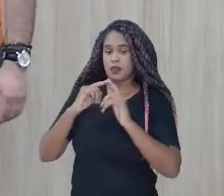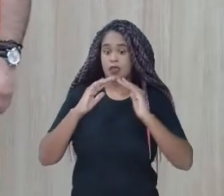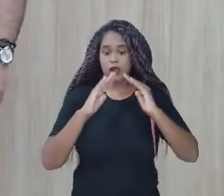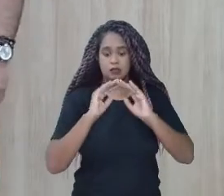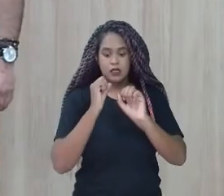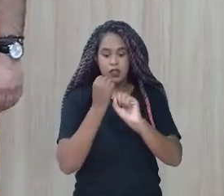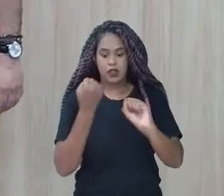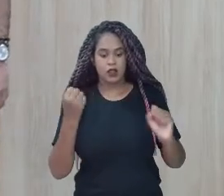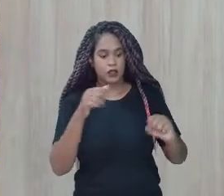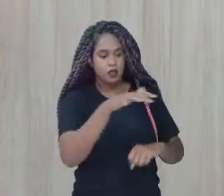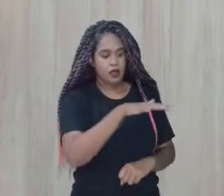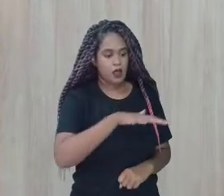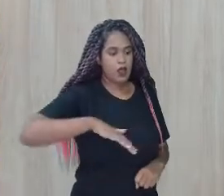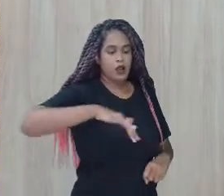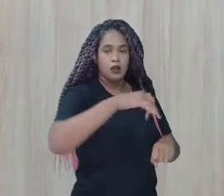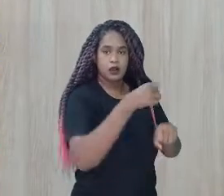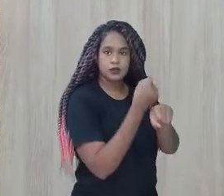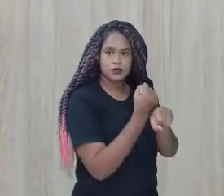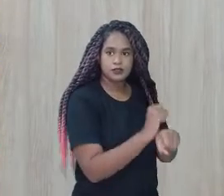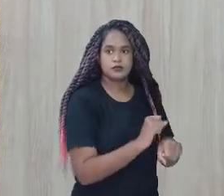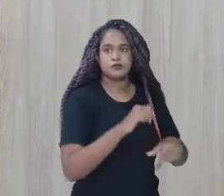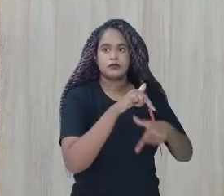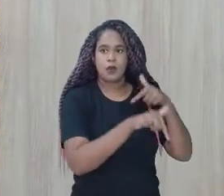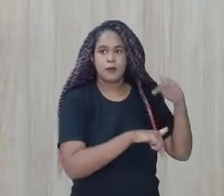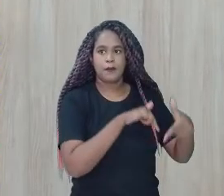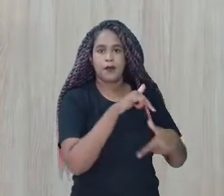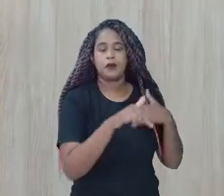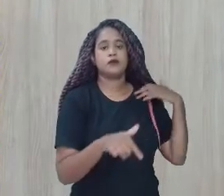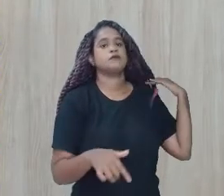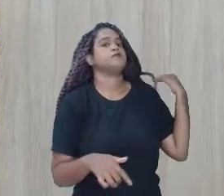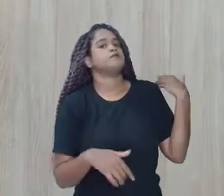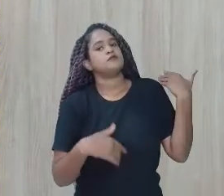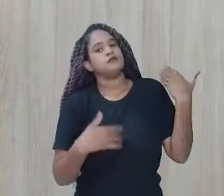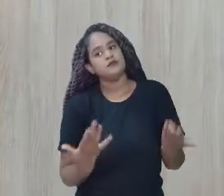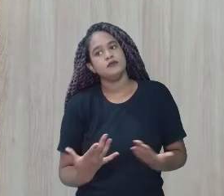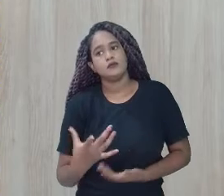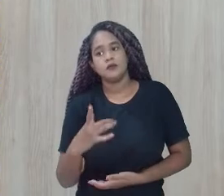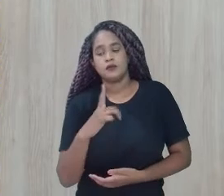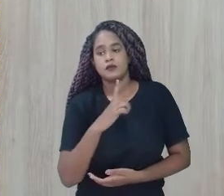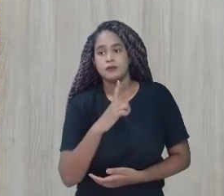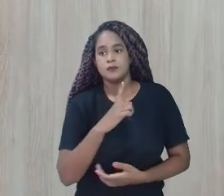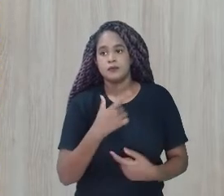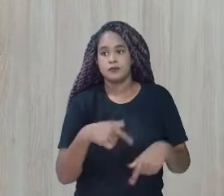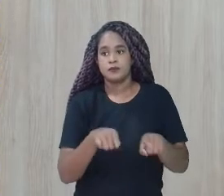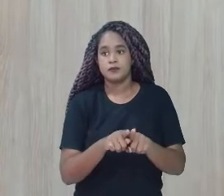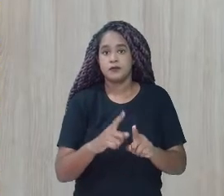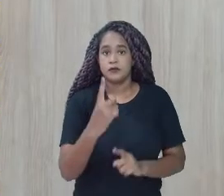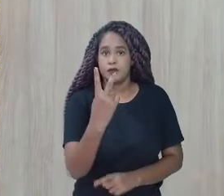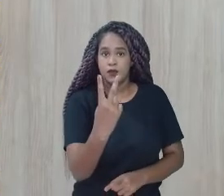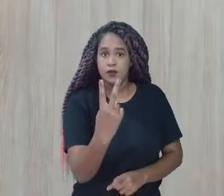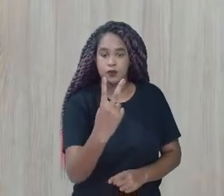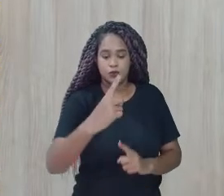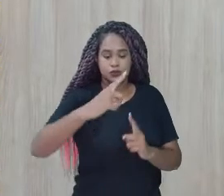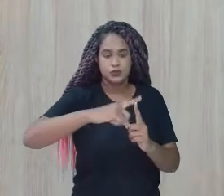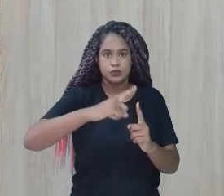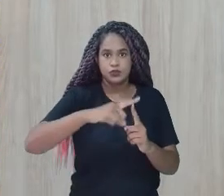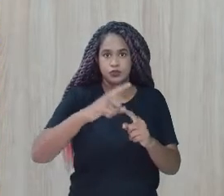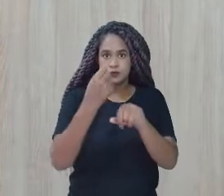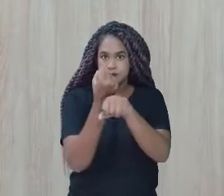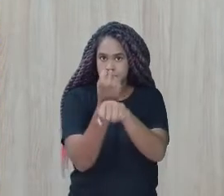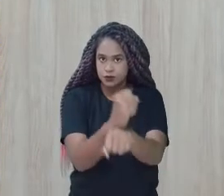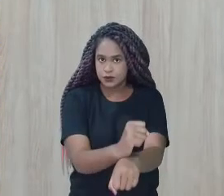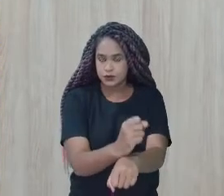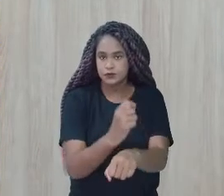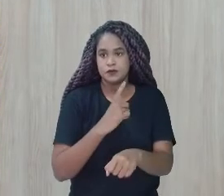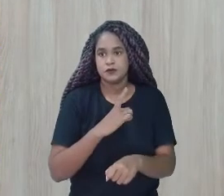aqui. Então observa que muito provavelmente aqui a gente tem dois tipos de escravos. A gente